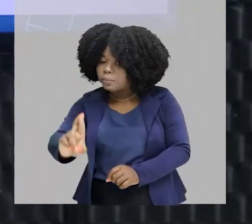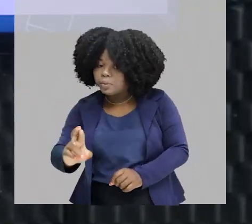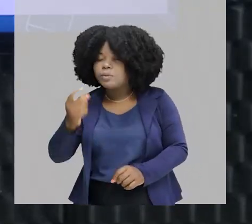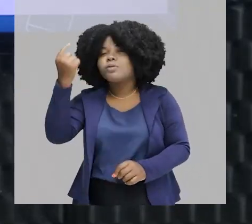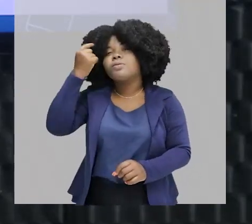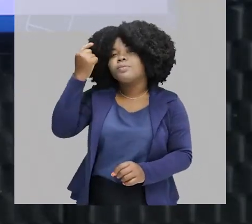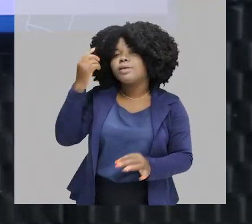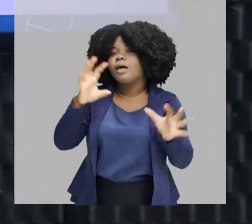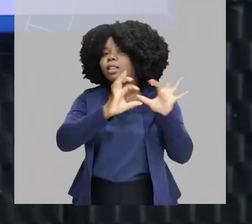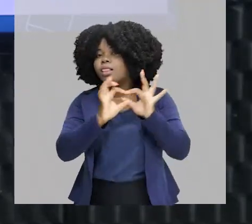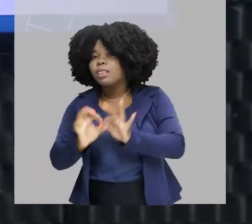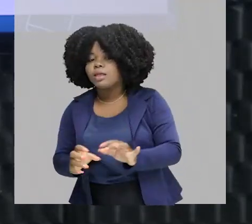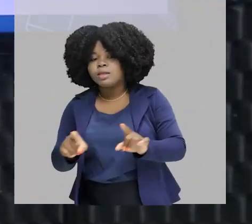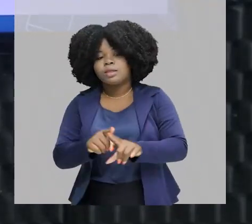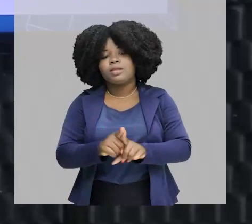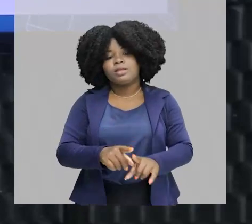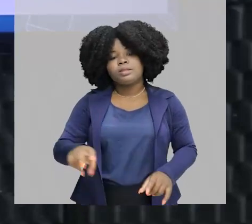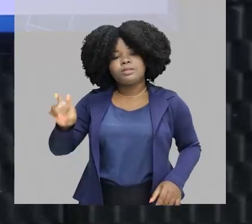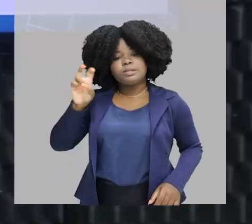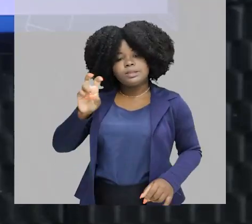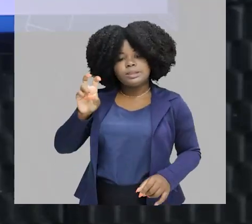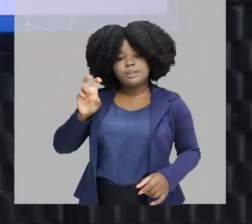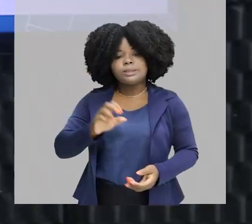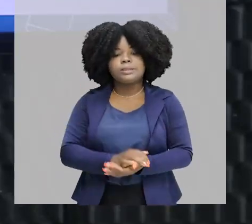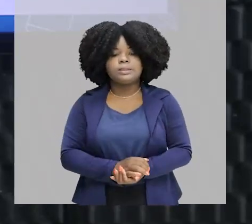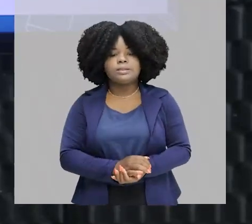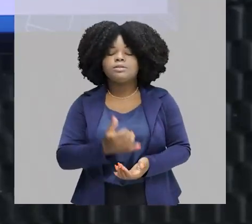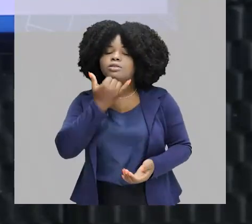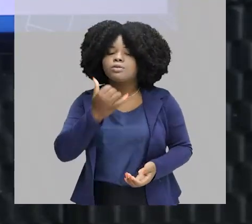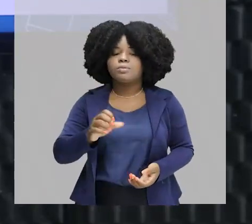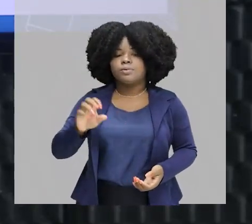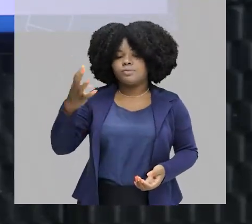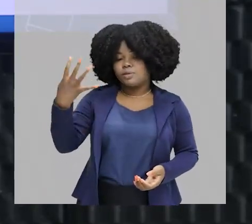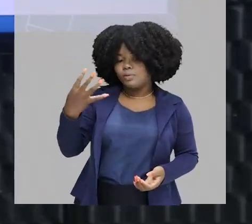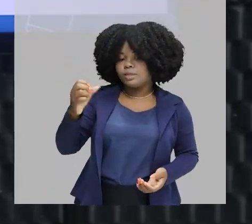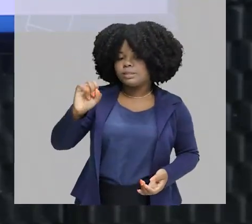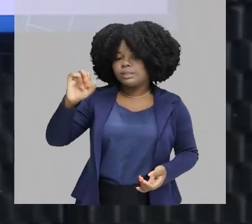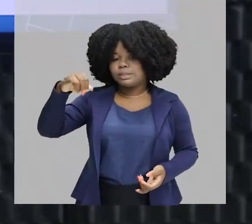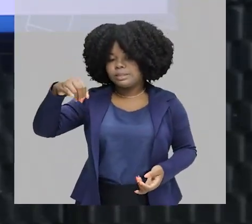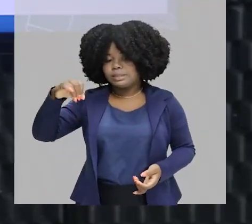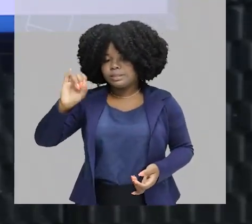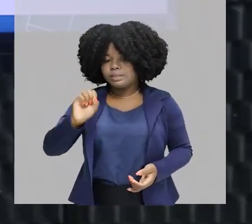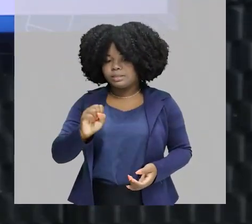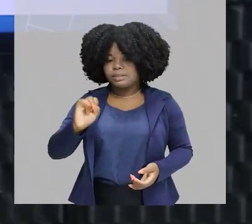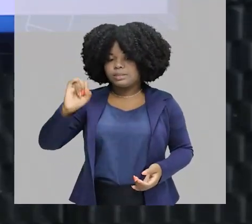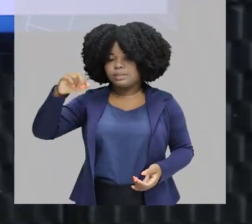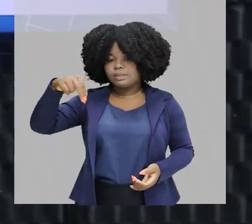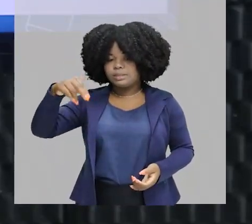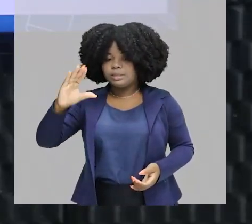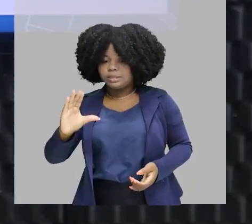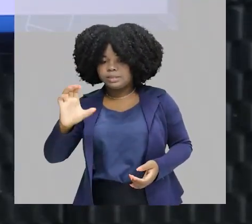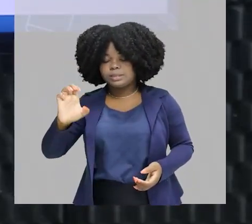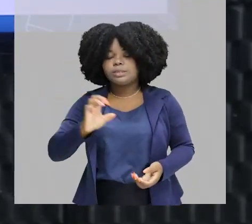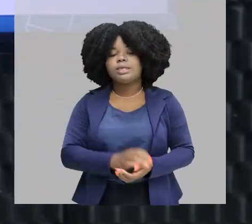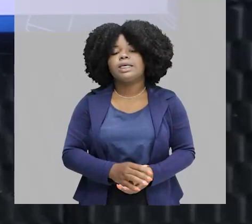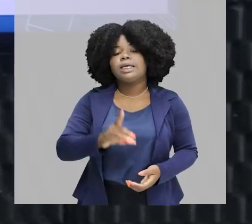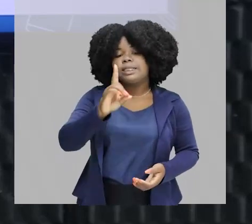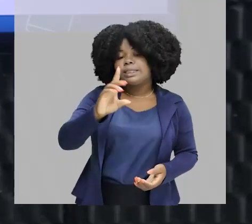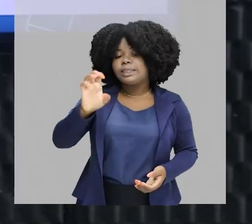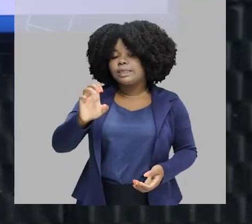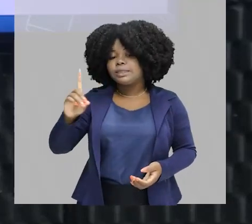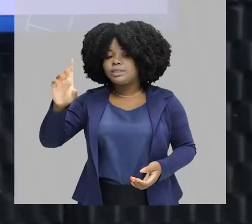nesse contexto, e since significa desde, tá? Os dois são utilizados para fazer